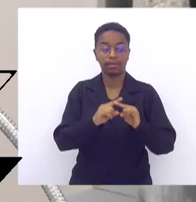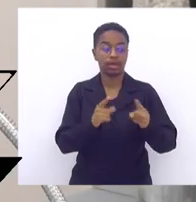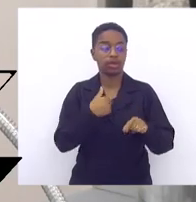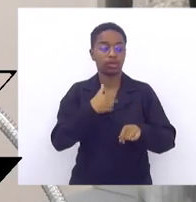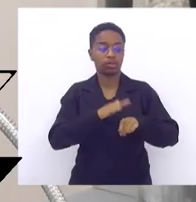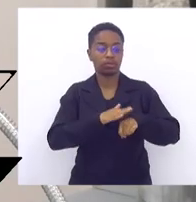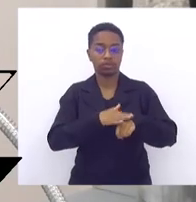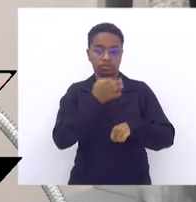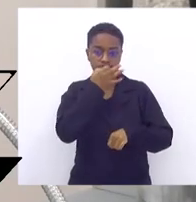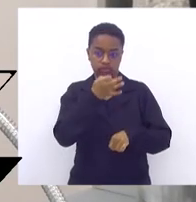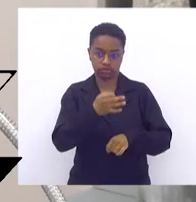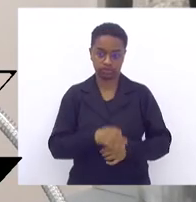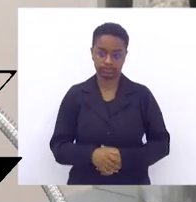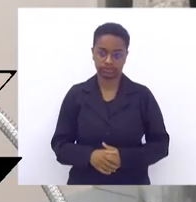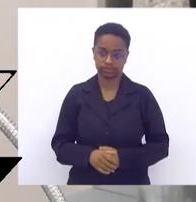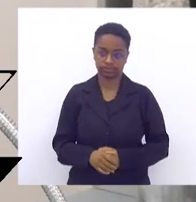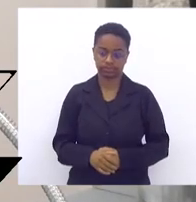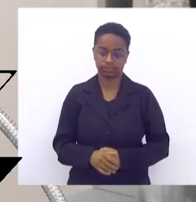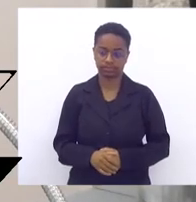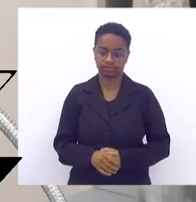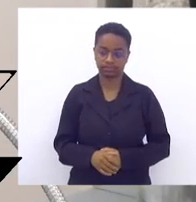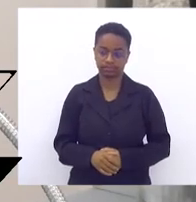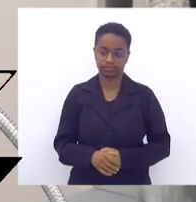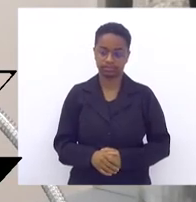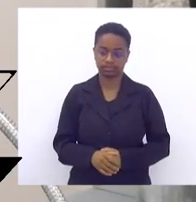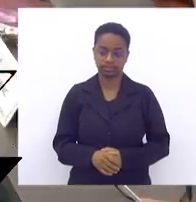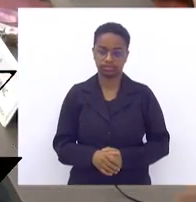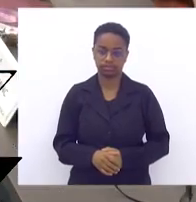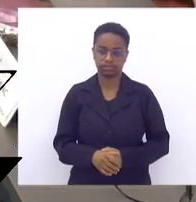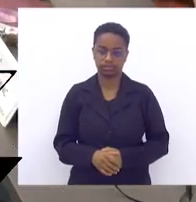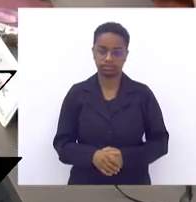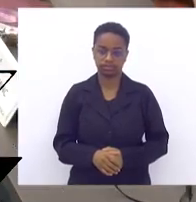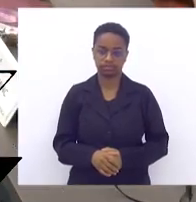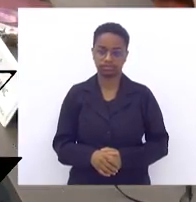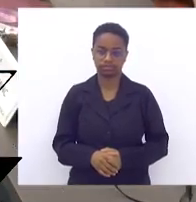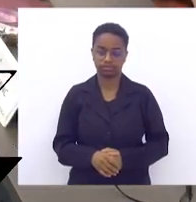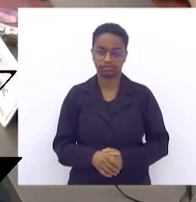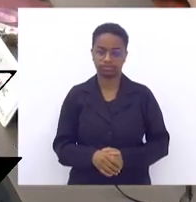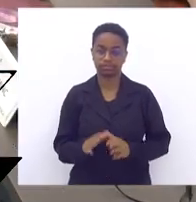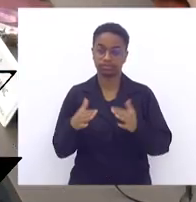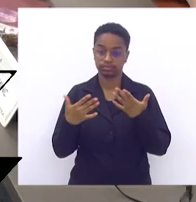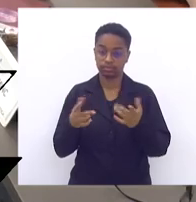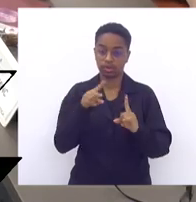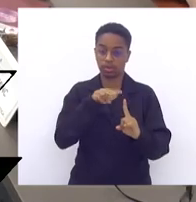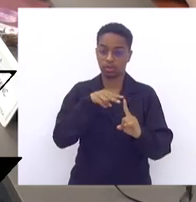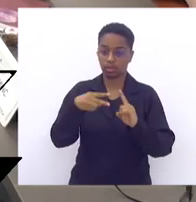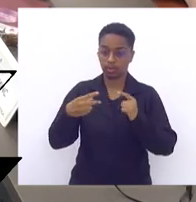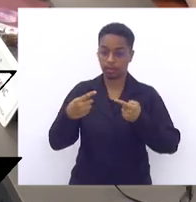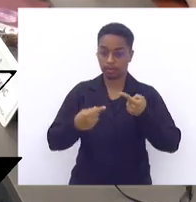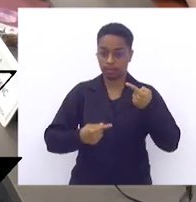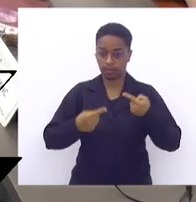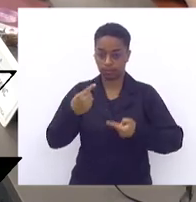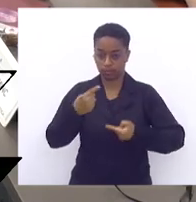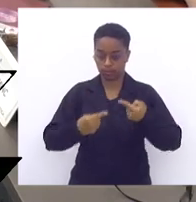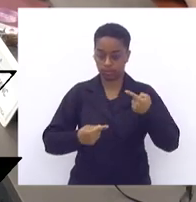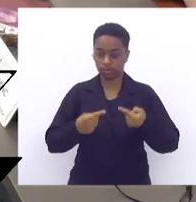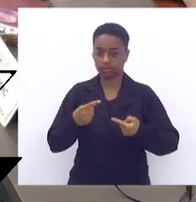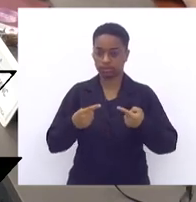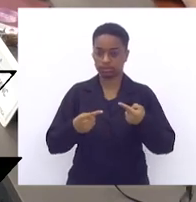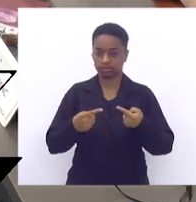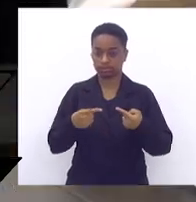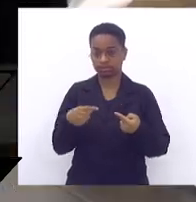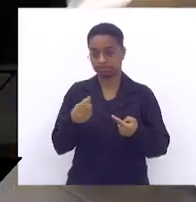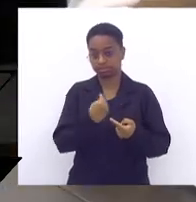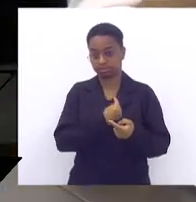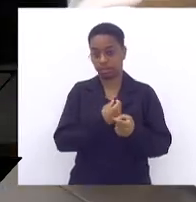Excelência que levantou esse debate. Do ponto de vista político, nós poderíamos